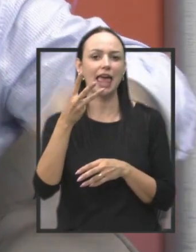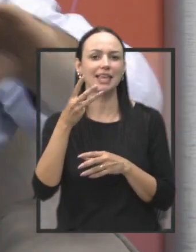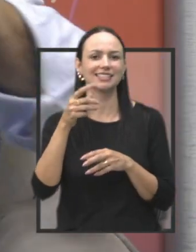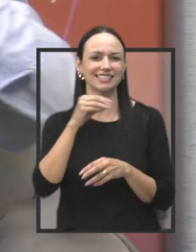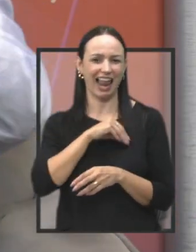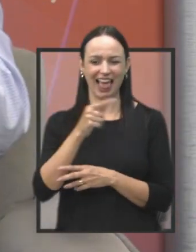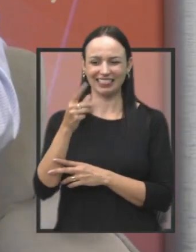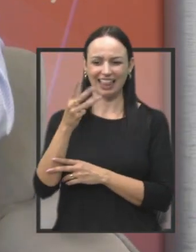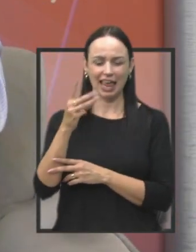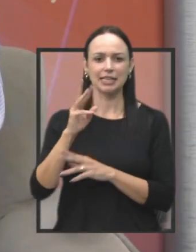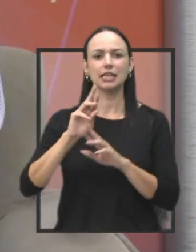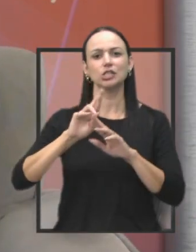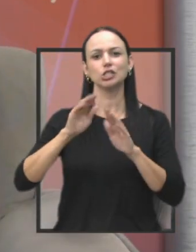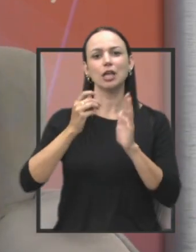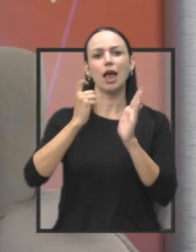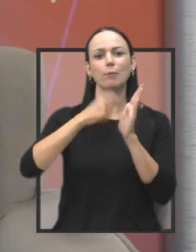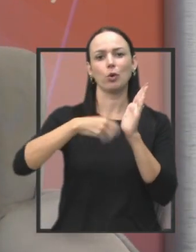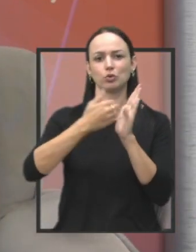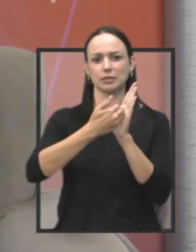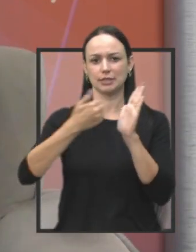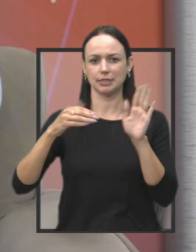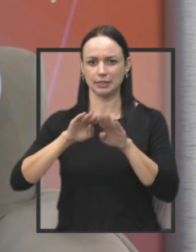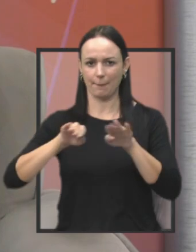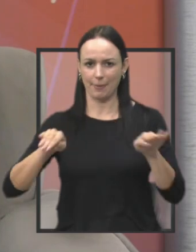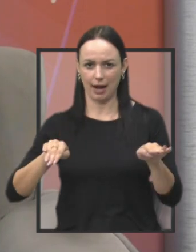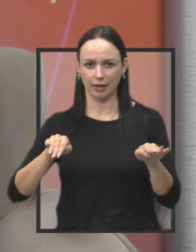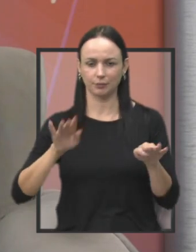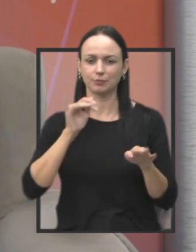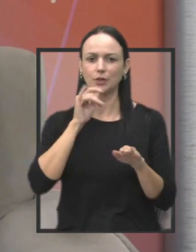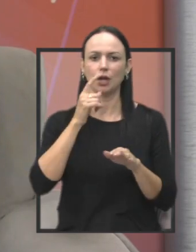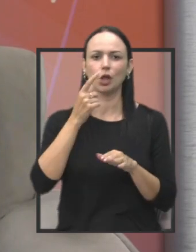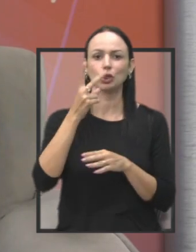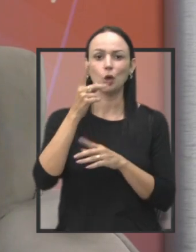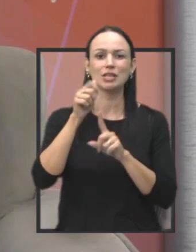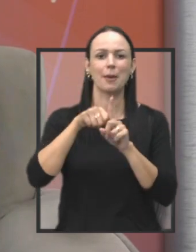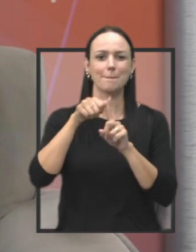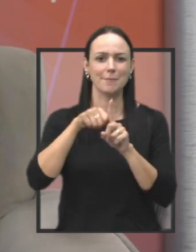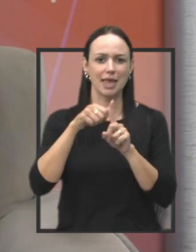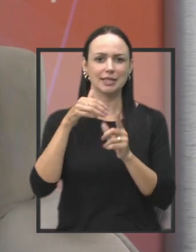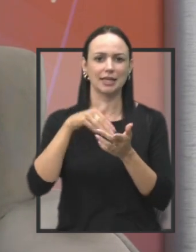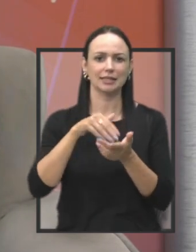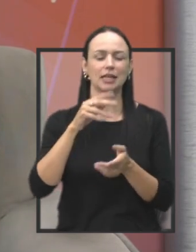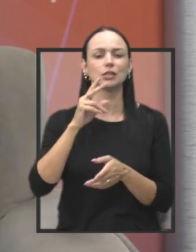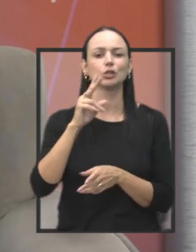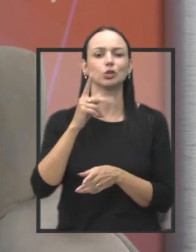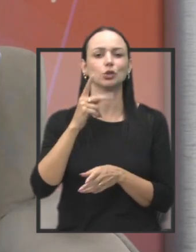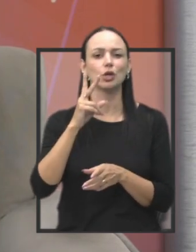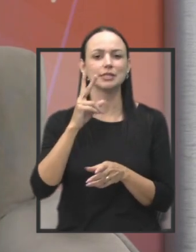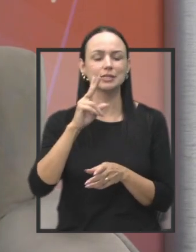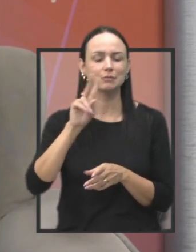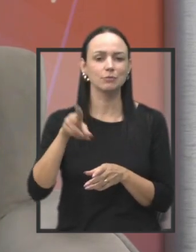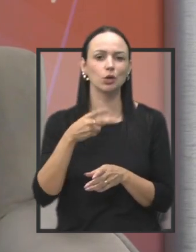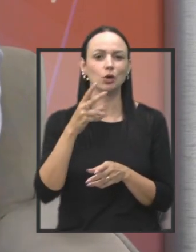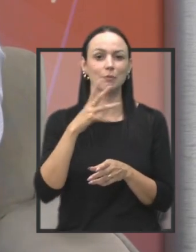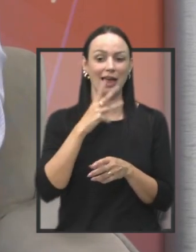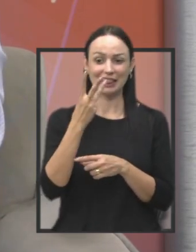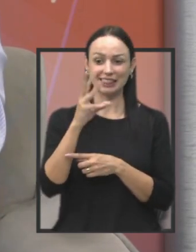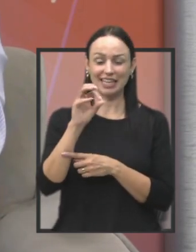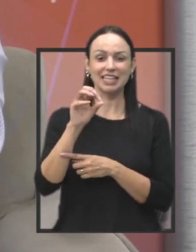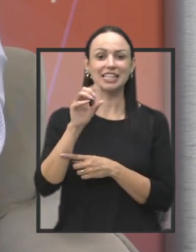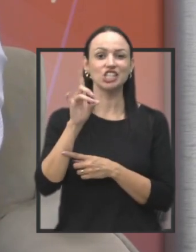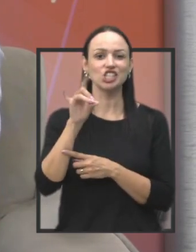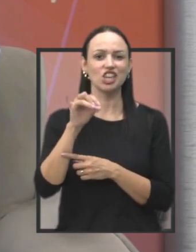exclusivo. Mas, de repente, durante os 12 meses, ela recebeu até 2 salários mínimos, mas ela teve as férias, 30 dias de férias,